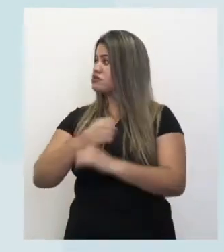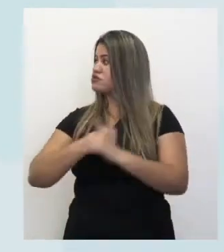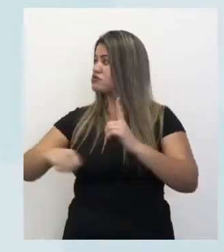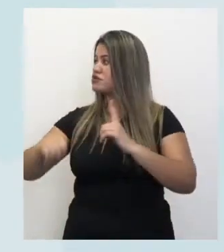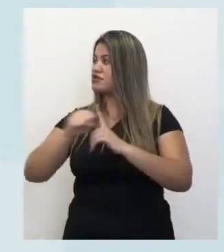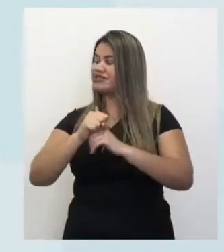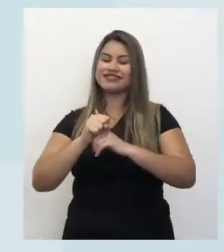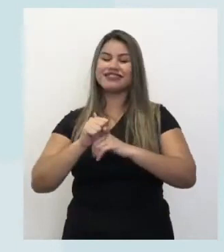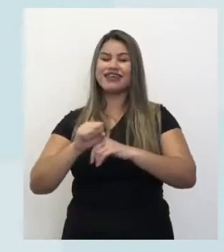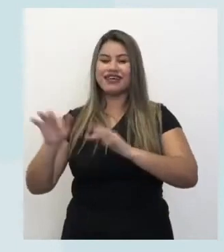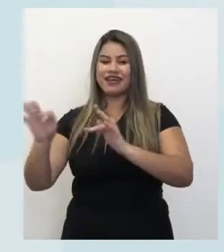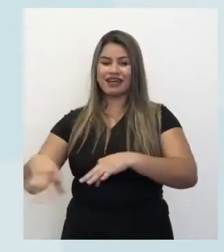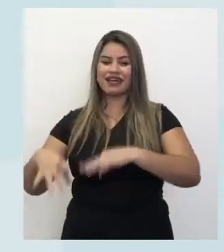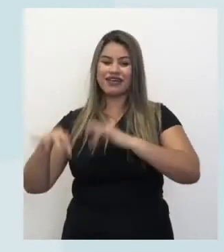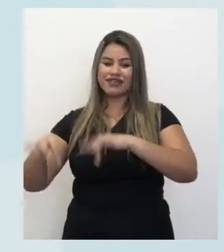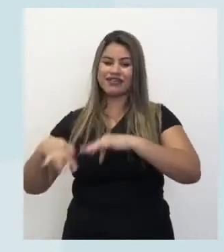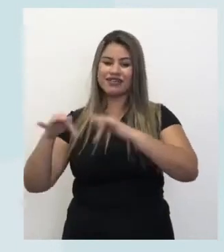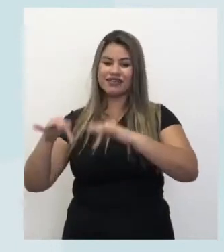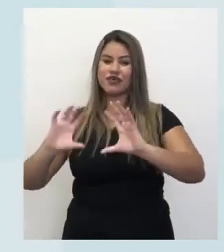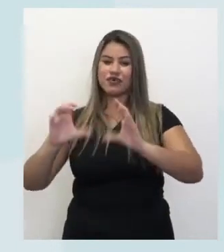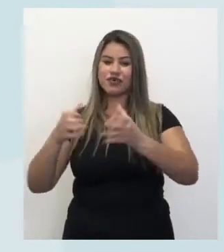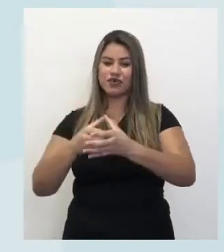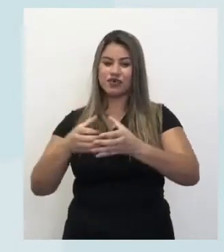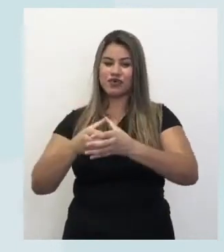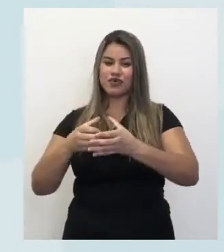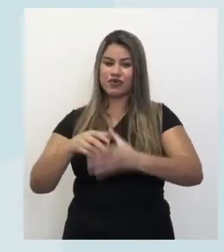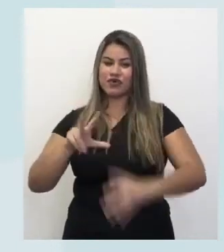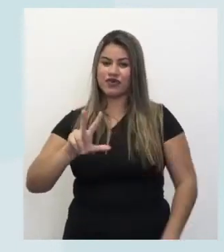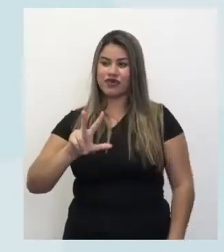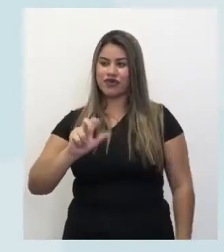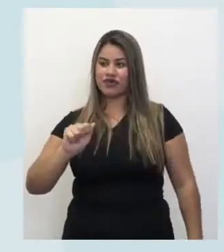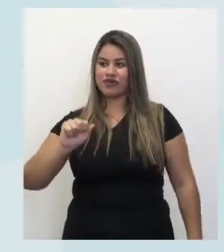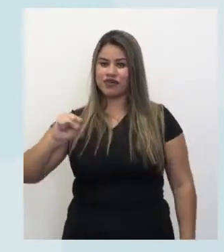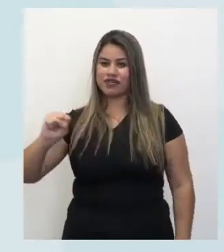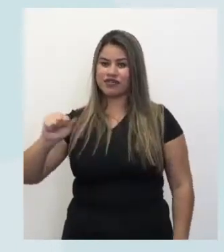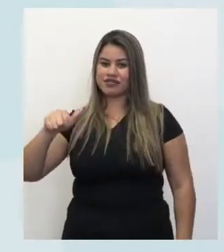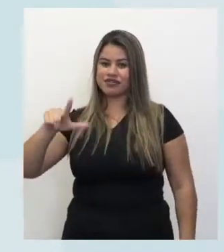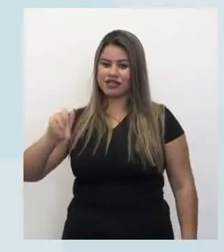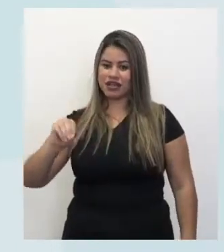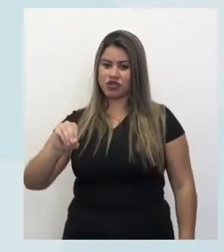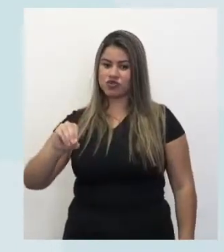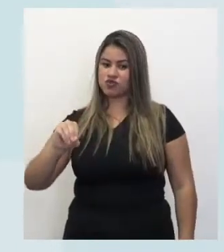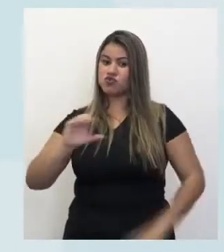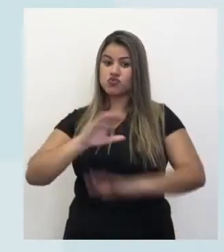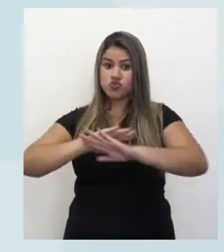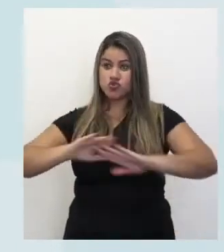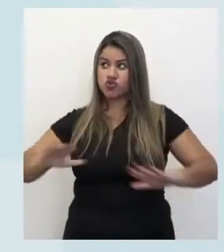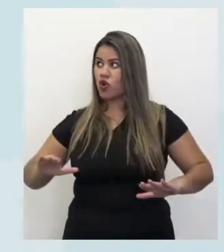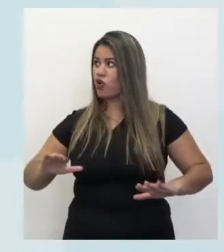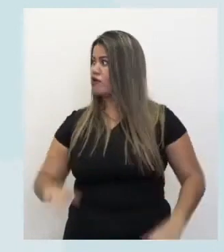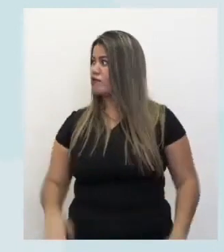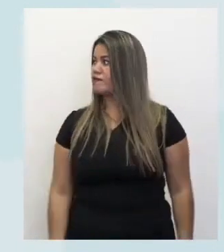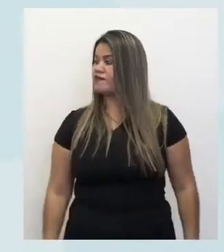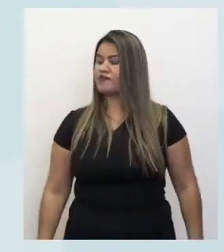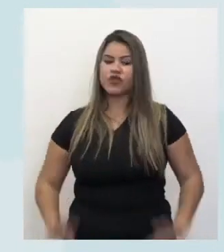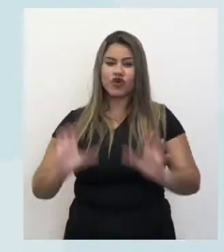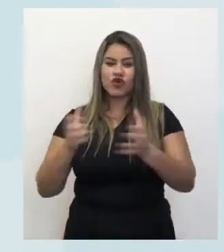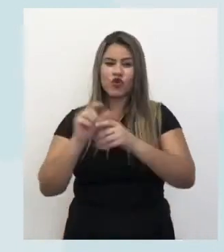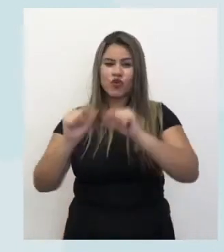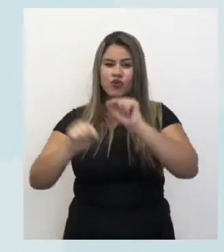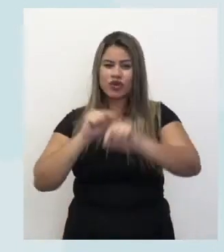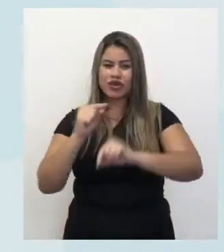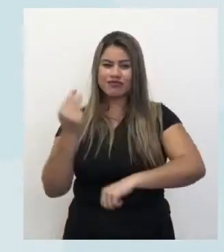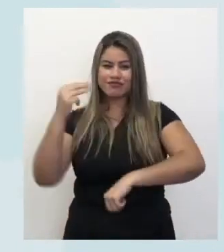feudal, tem um grupo que ele só é vassalo, ele não é suzerano, ele só é vassalo. Que grupo é esse?